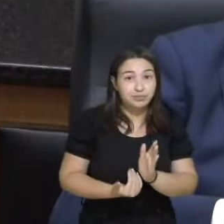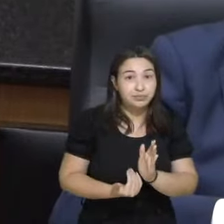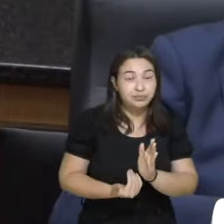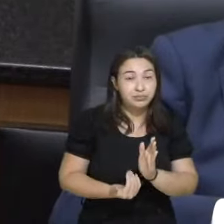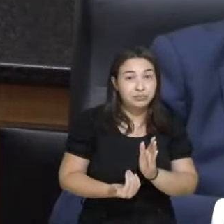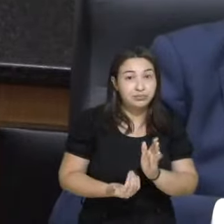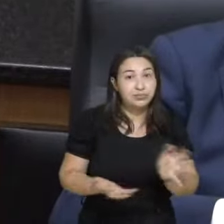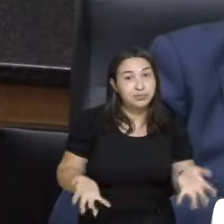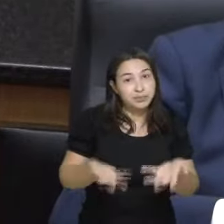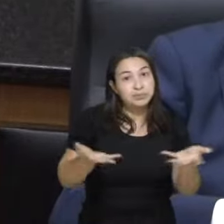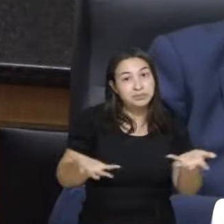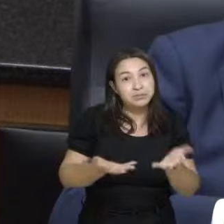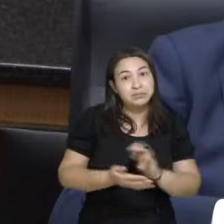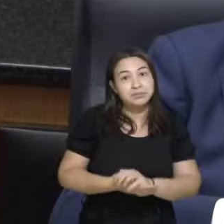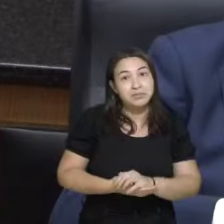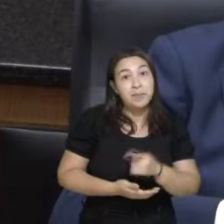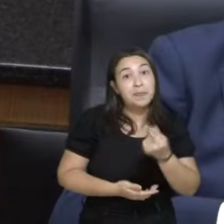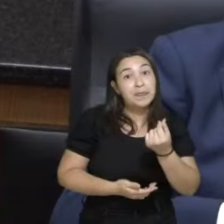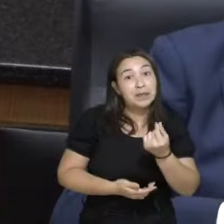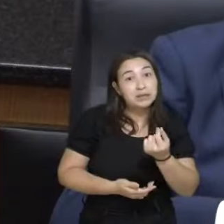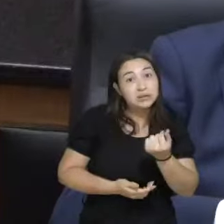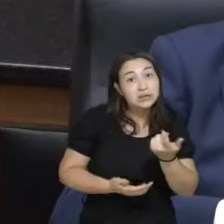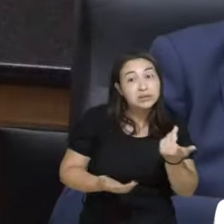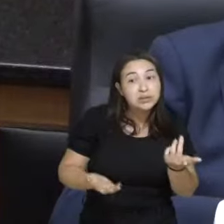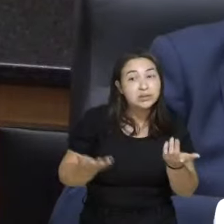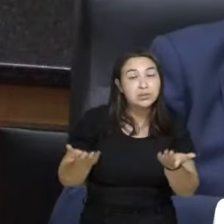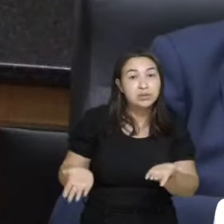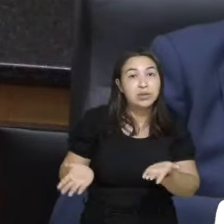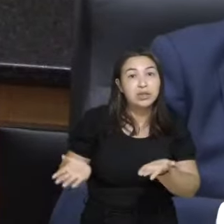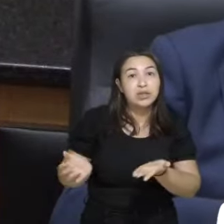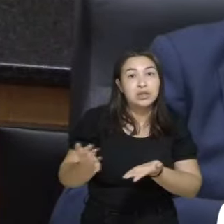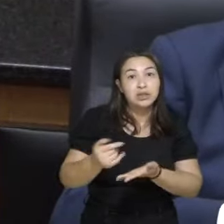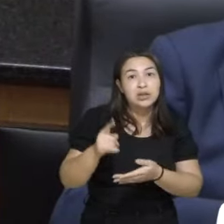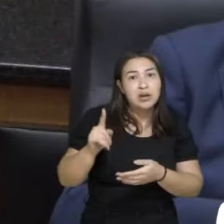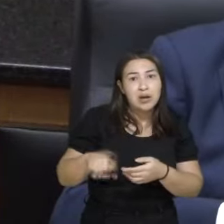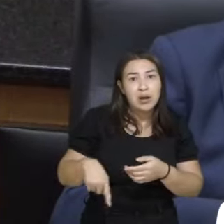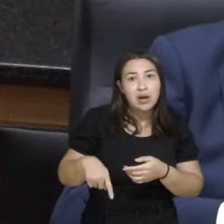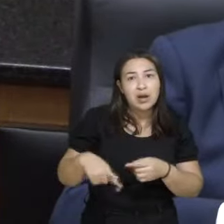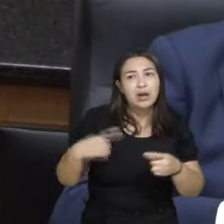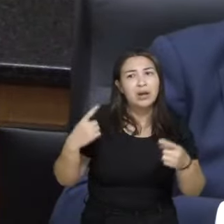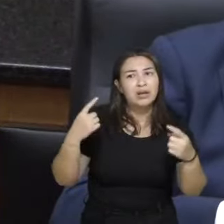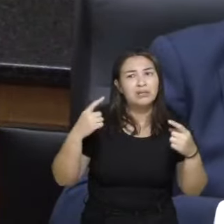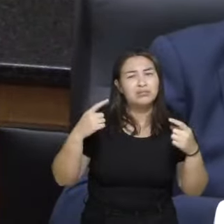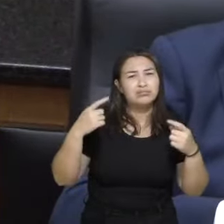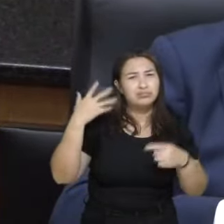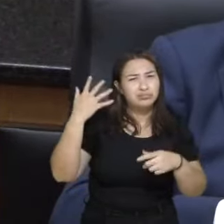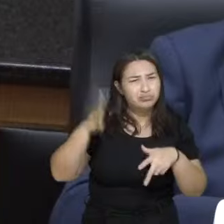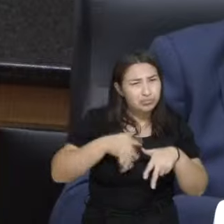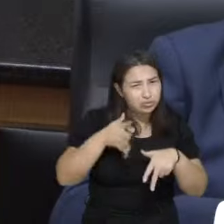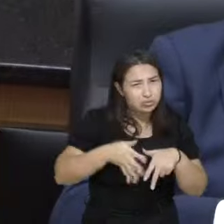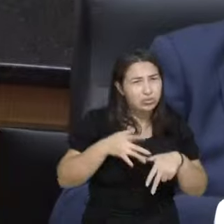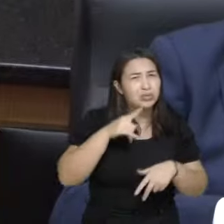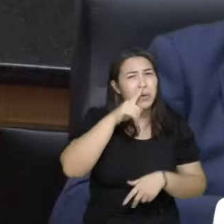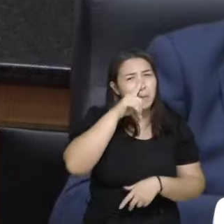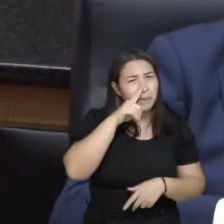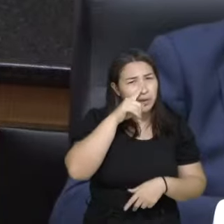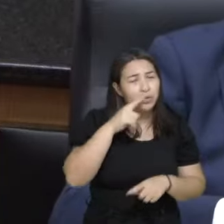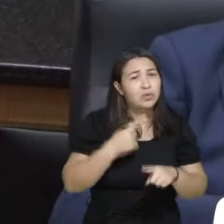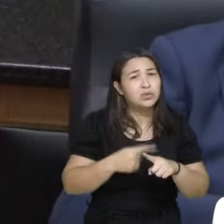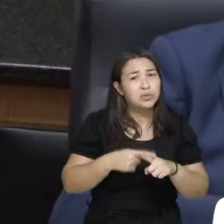imposto. Então, esse discurso, deputado Marquito, com todo o respeito que tem a Vossa Excelência, é um discurso muito perigoso, porque o empresariado é que tem